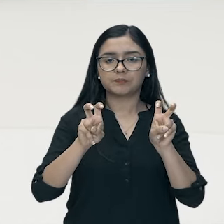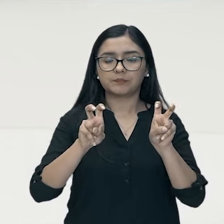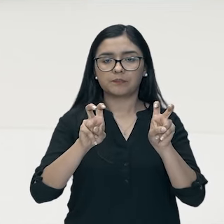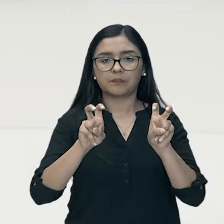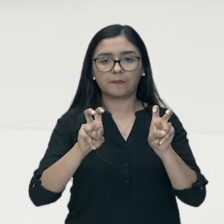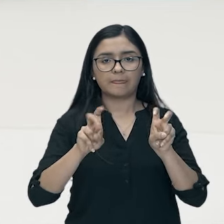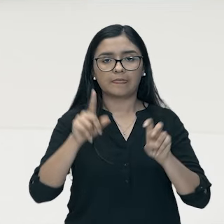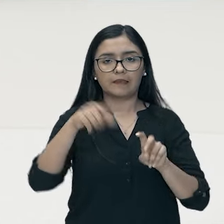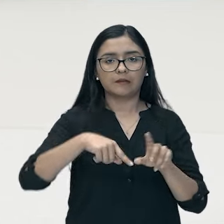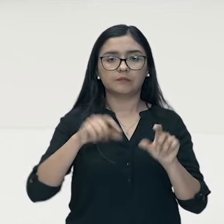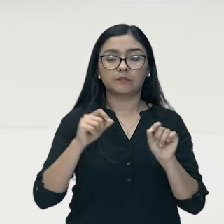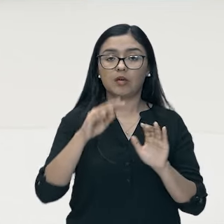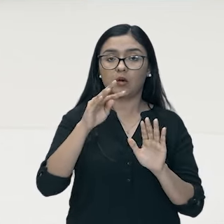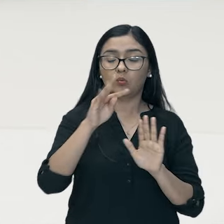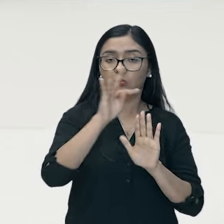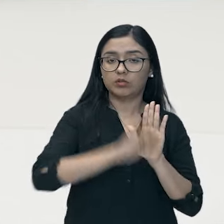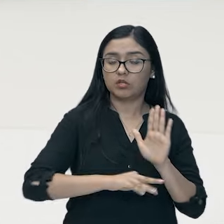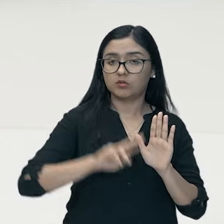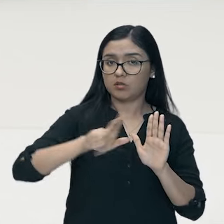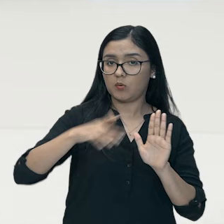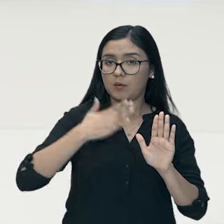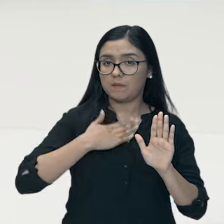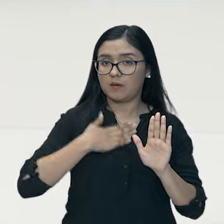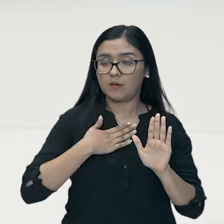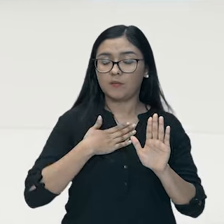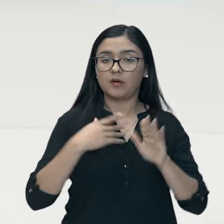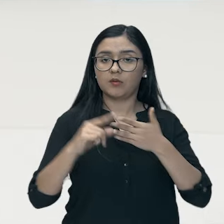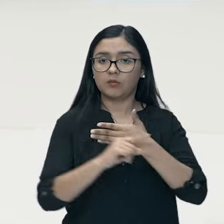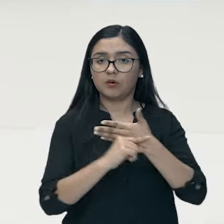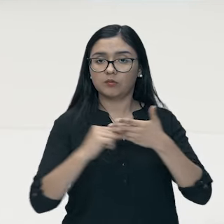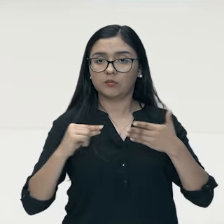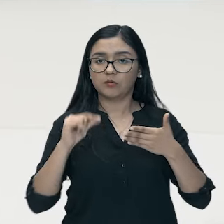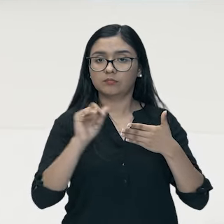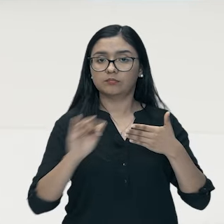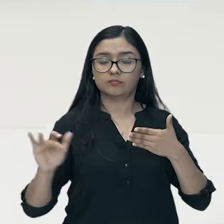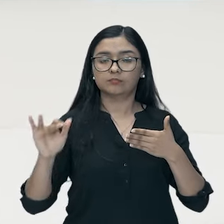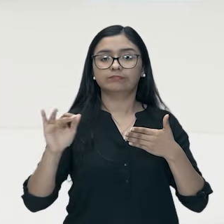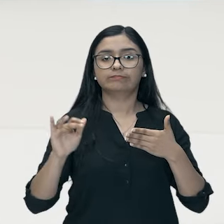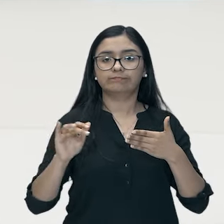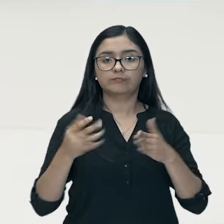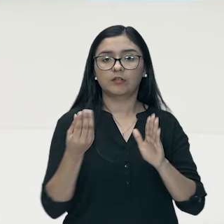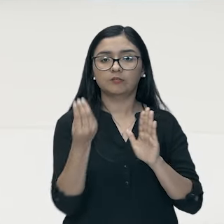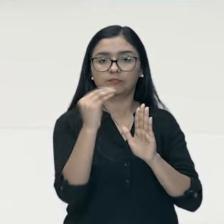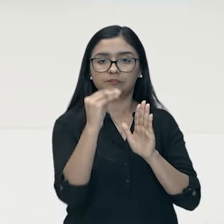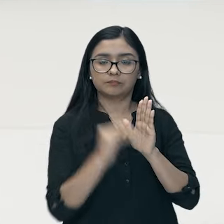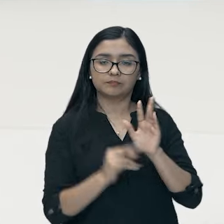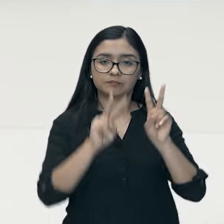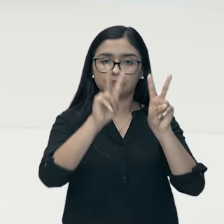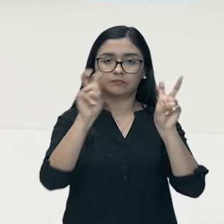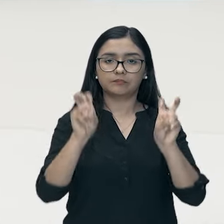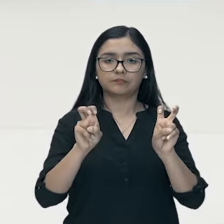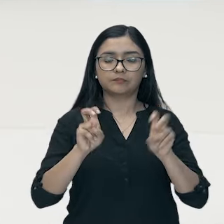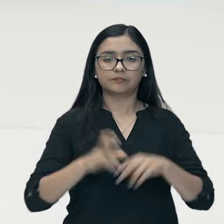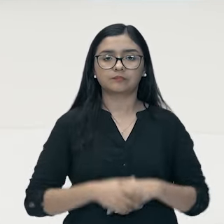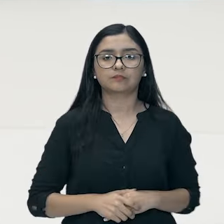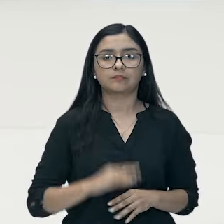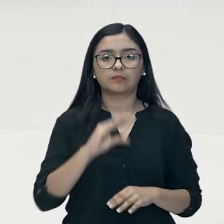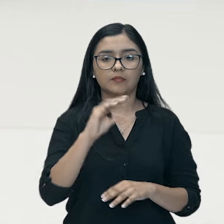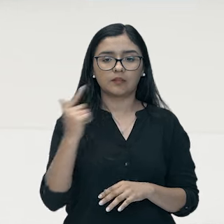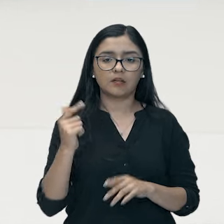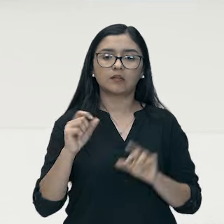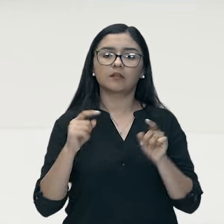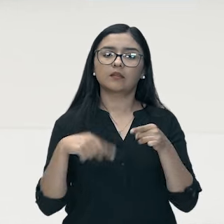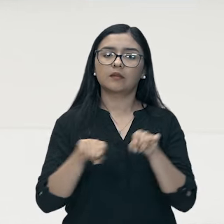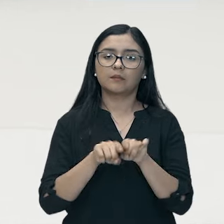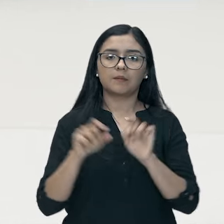estou dizendo olha o texto não é meu é do autor tal E para isso eu estou colocando as aspas claro que eu também posso fazer